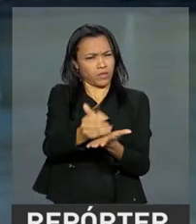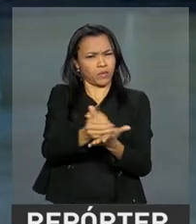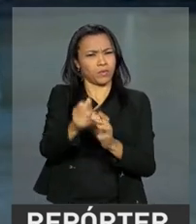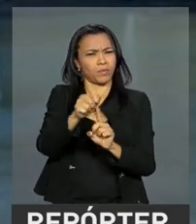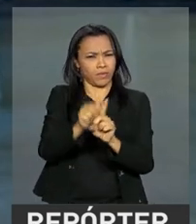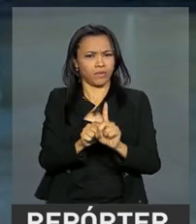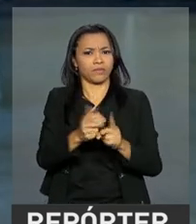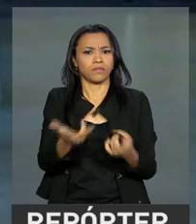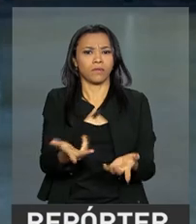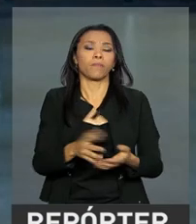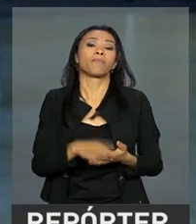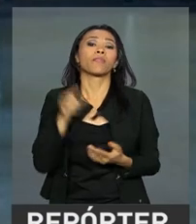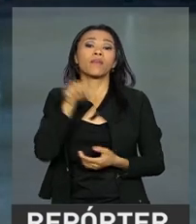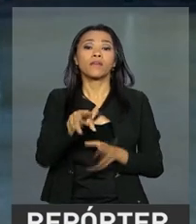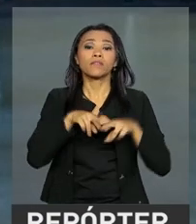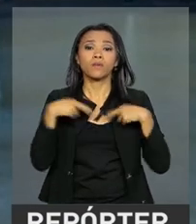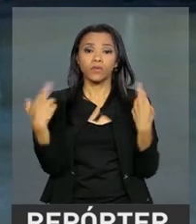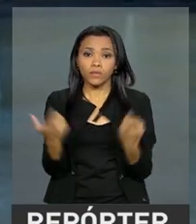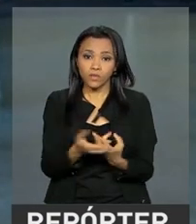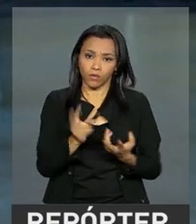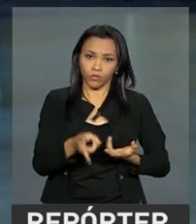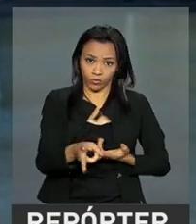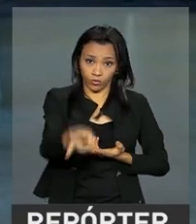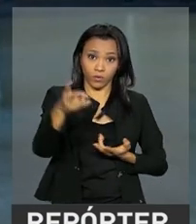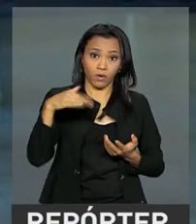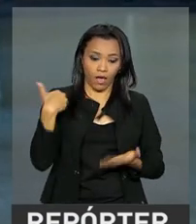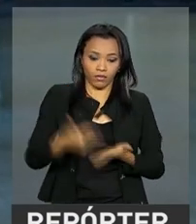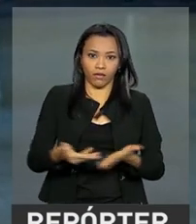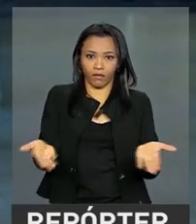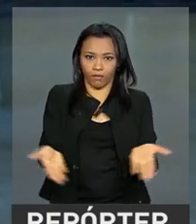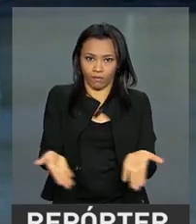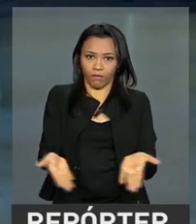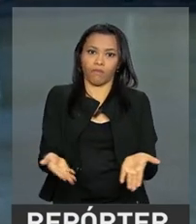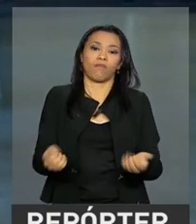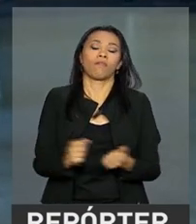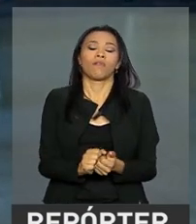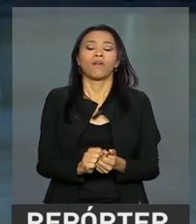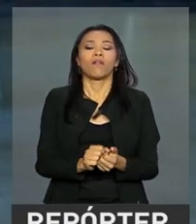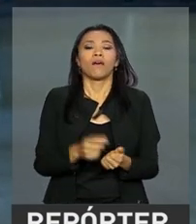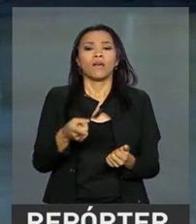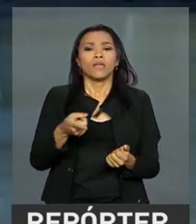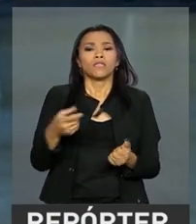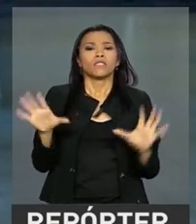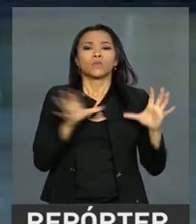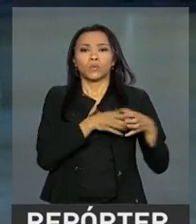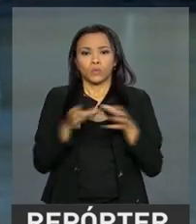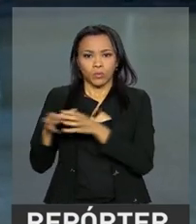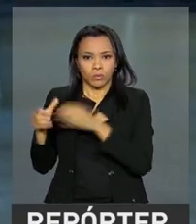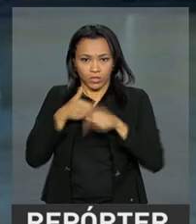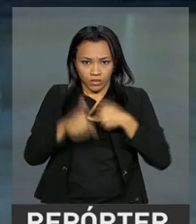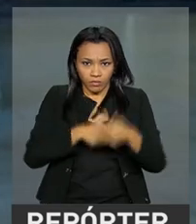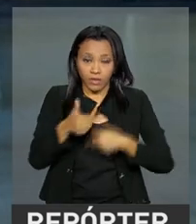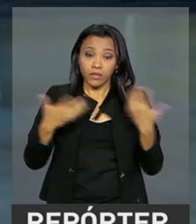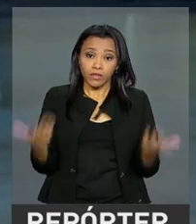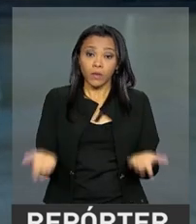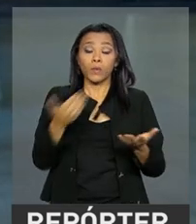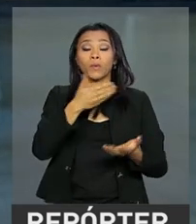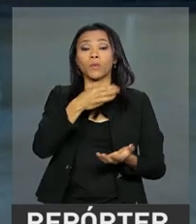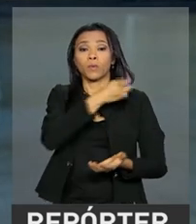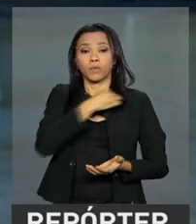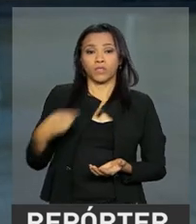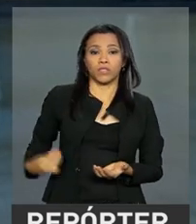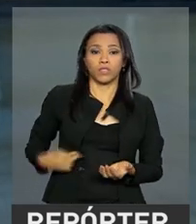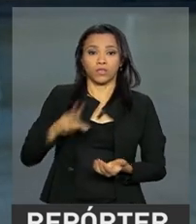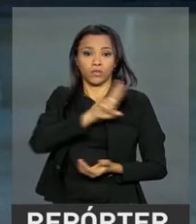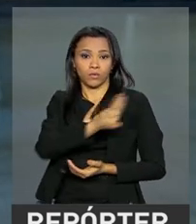conselhão essa reunião portanto ela segue acontecendo agora essas reuniões desses grupos de trabalho o ministro da casa civil Ministro